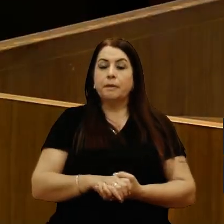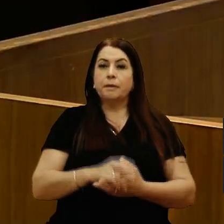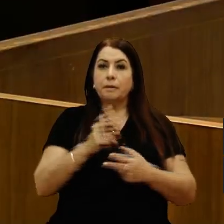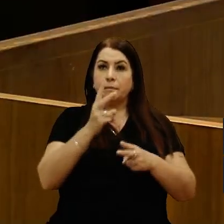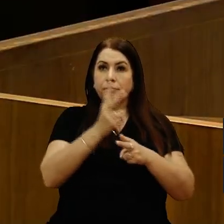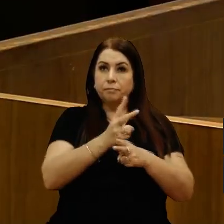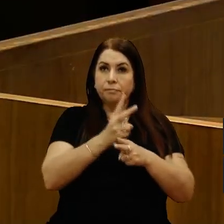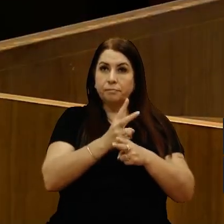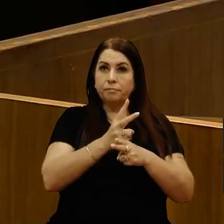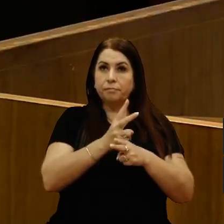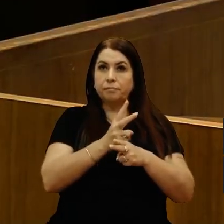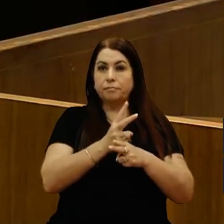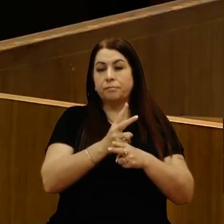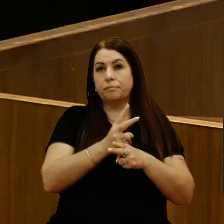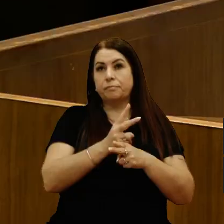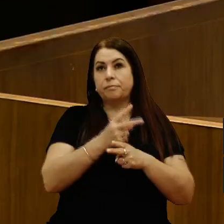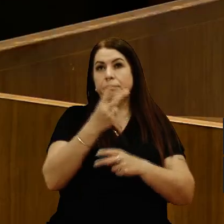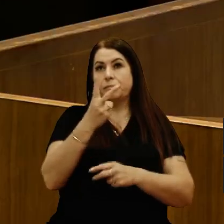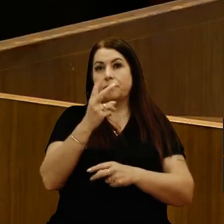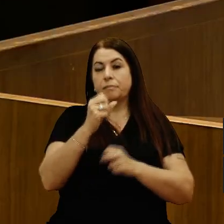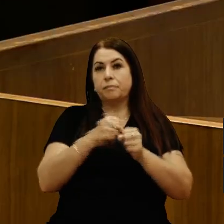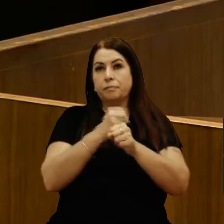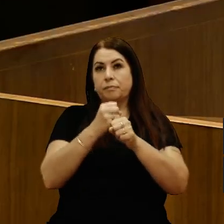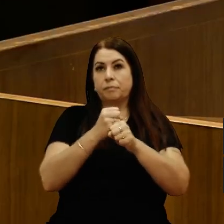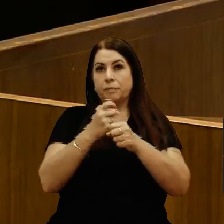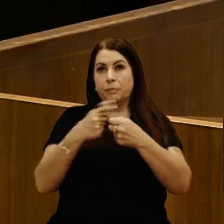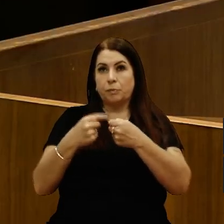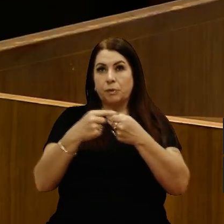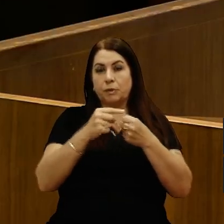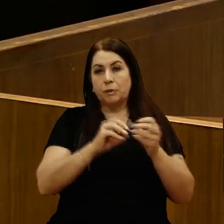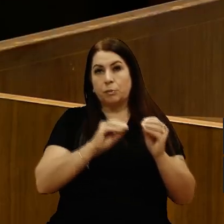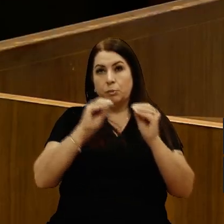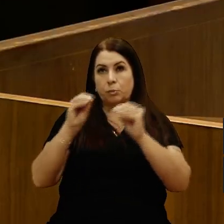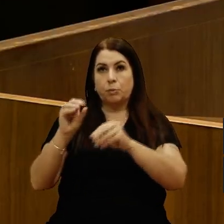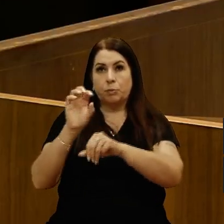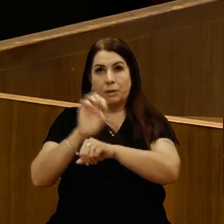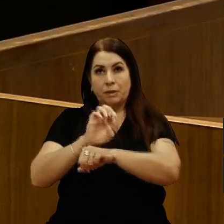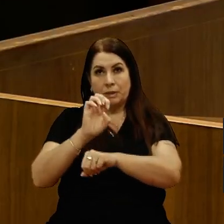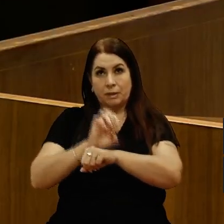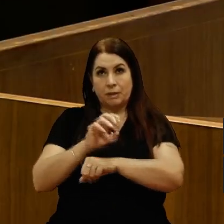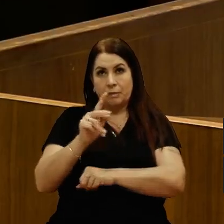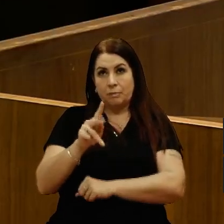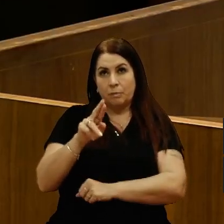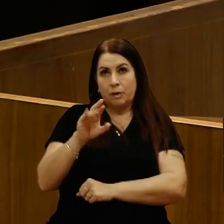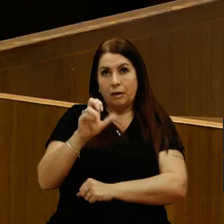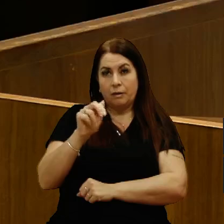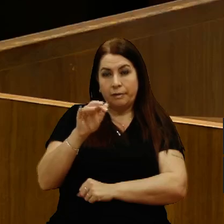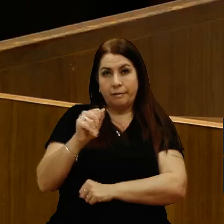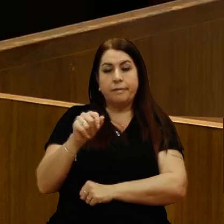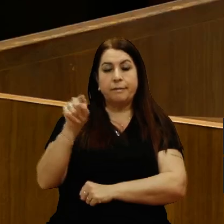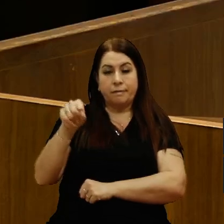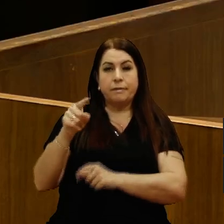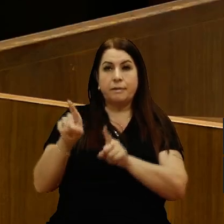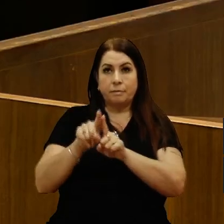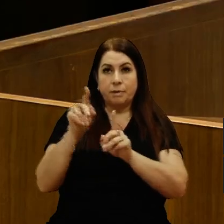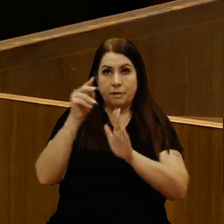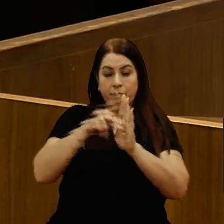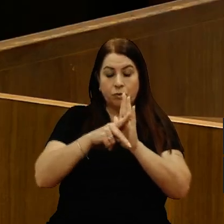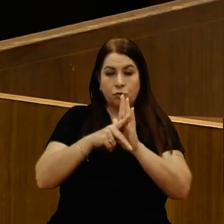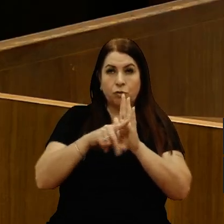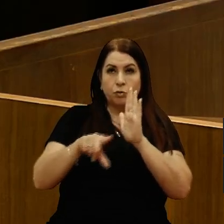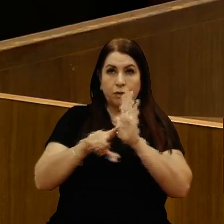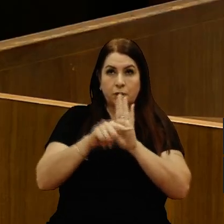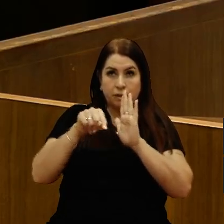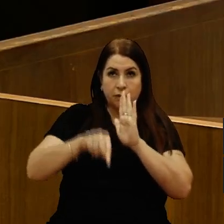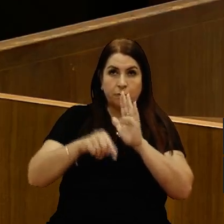concessão precária por 20 anos do município para o Estado. Ainda virá para essa casa o projeto de lei